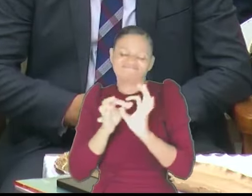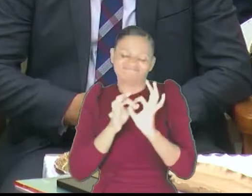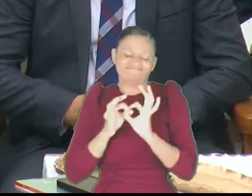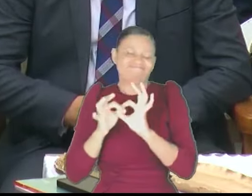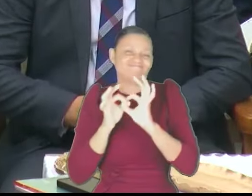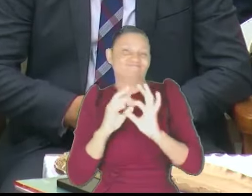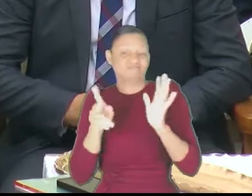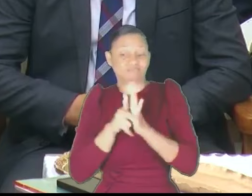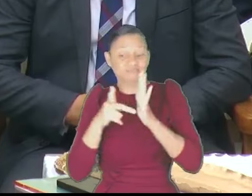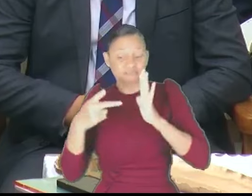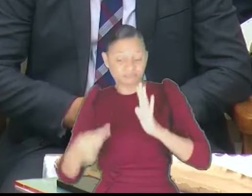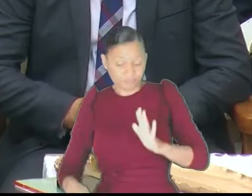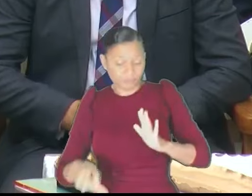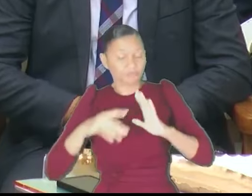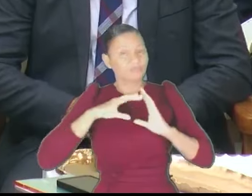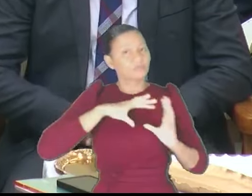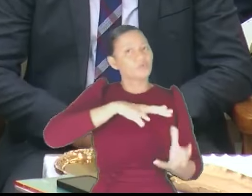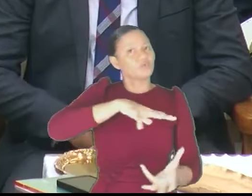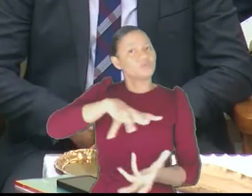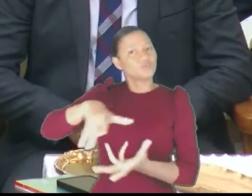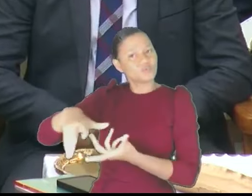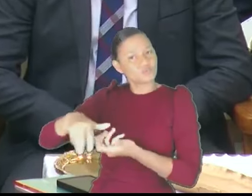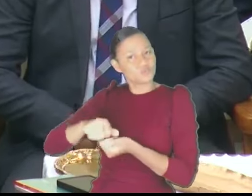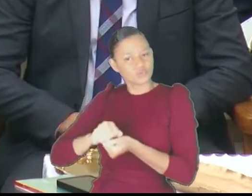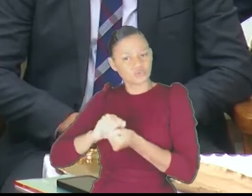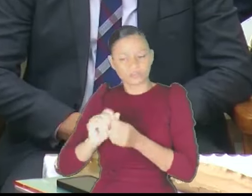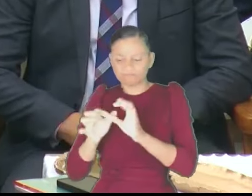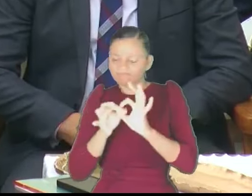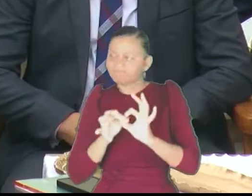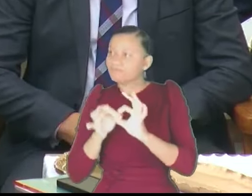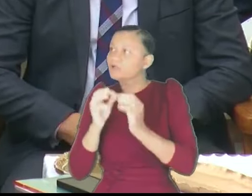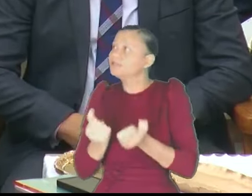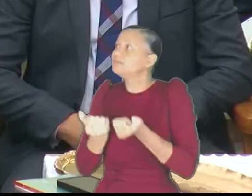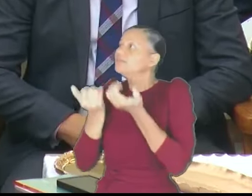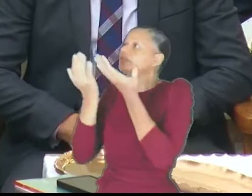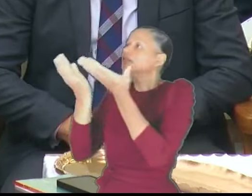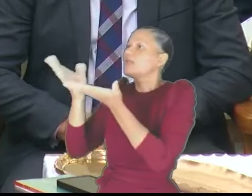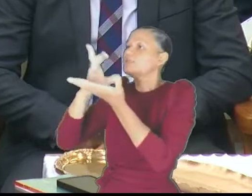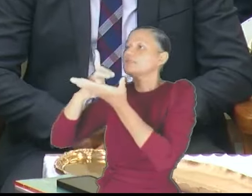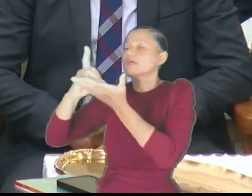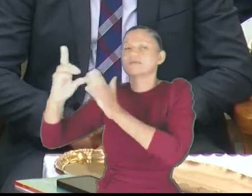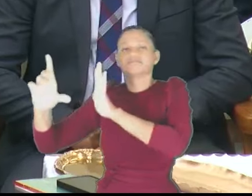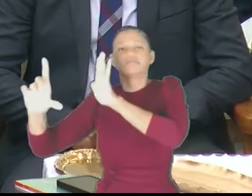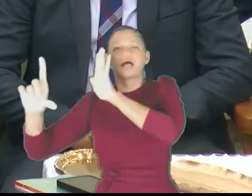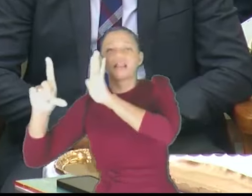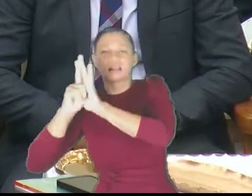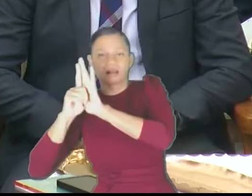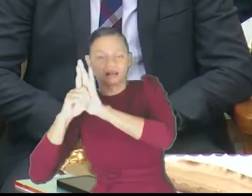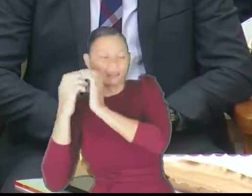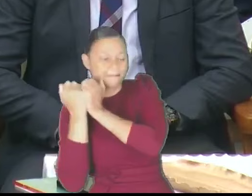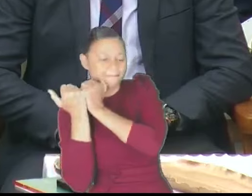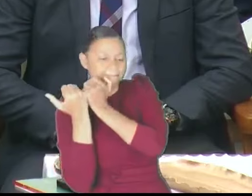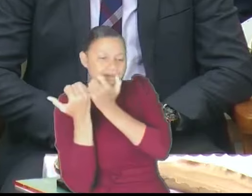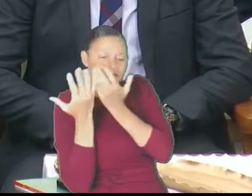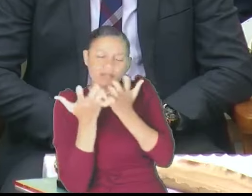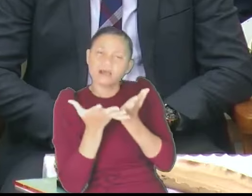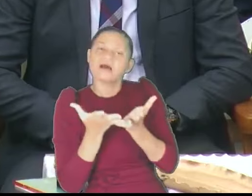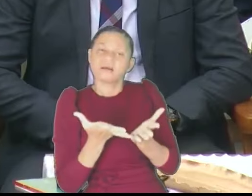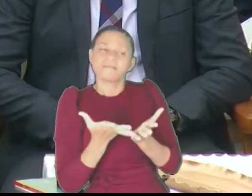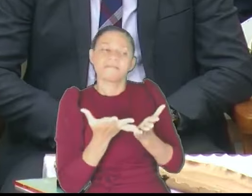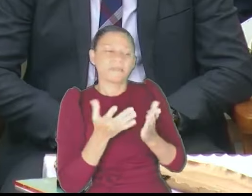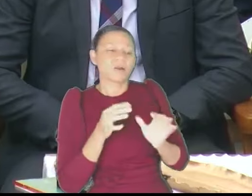terra. E esta aliança daria a Deus legalidade para executar a